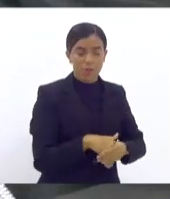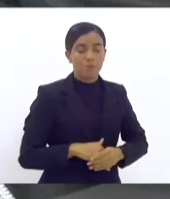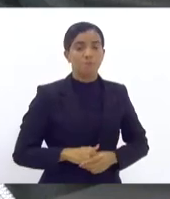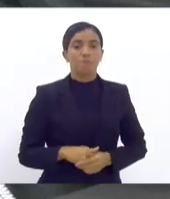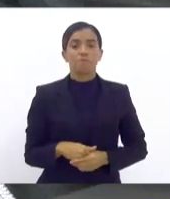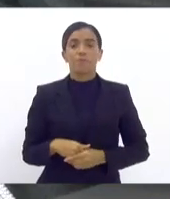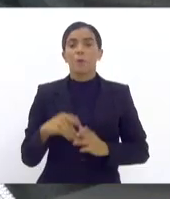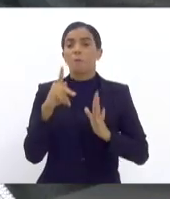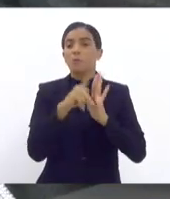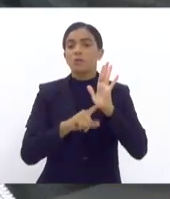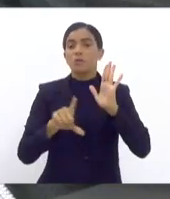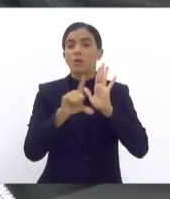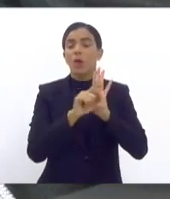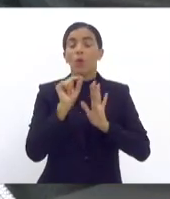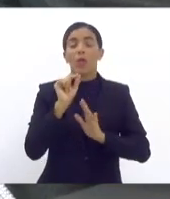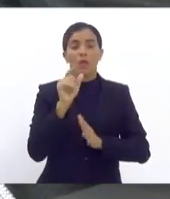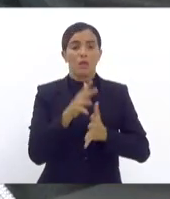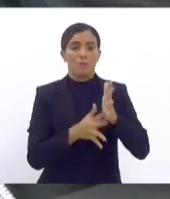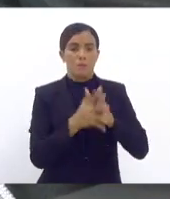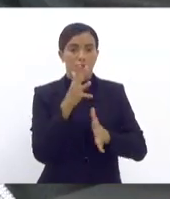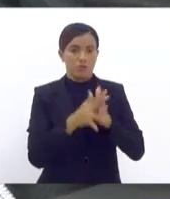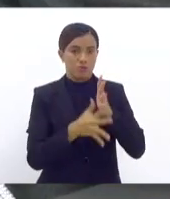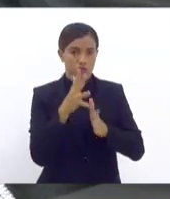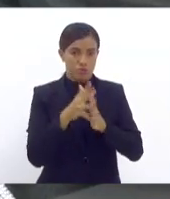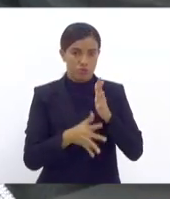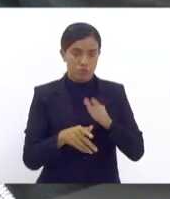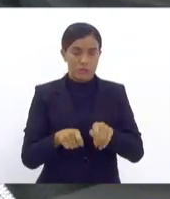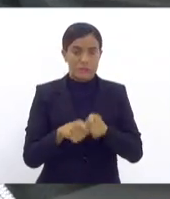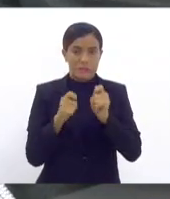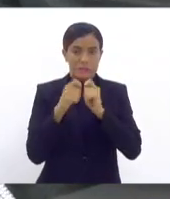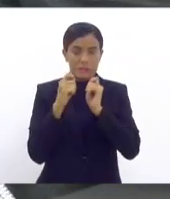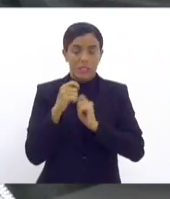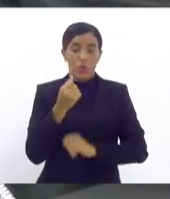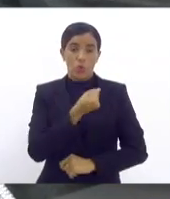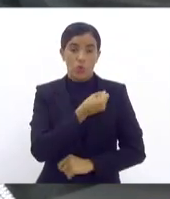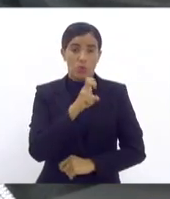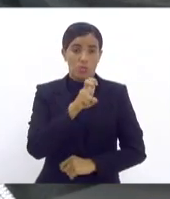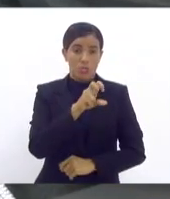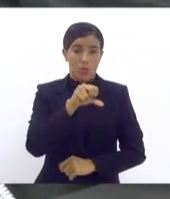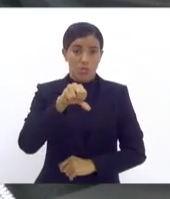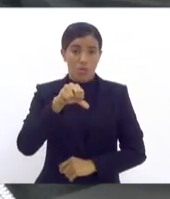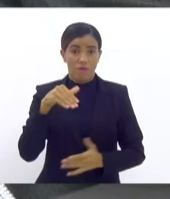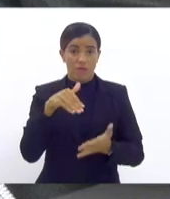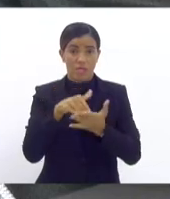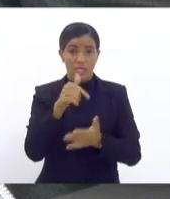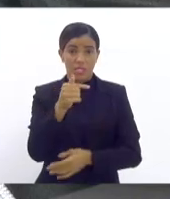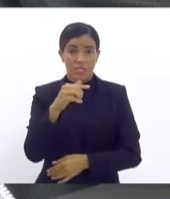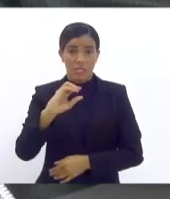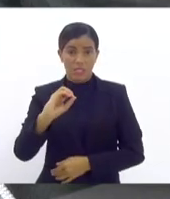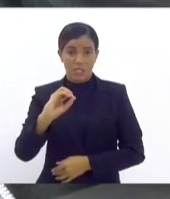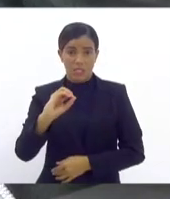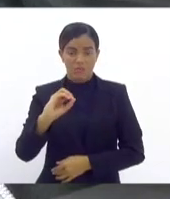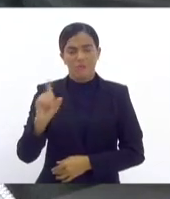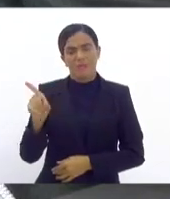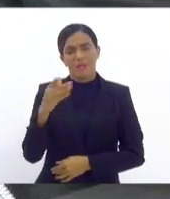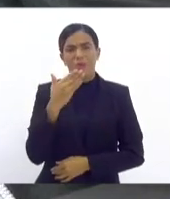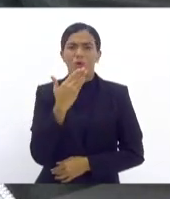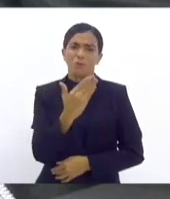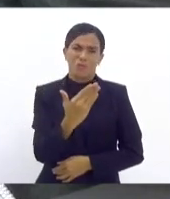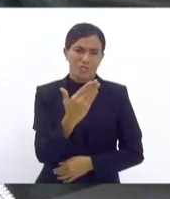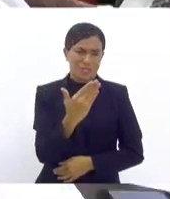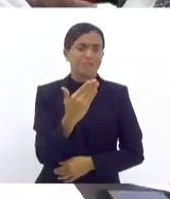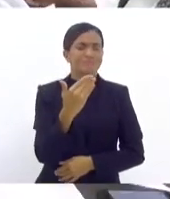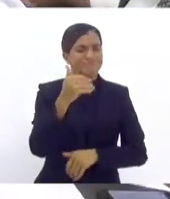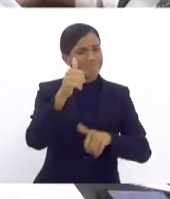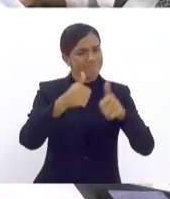pela prejudicabilidade, é o 59 até o 70 da pauta. Eu só peço vista do